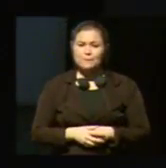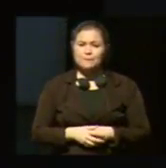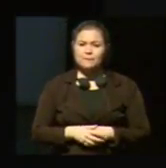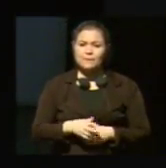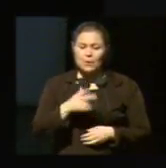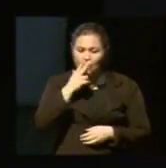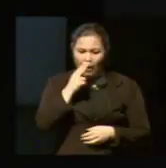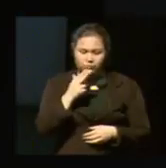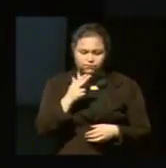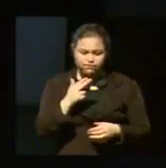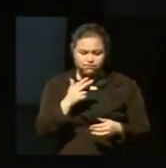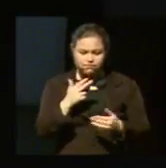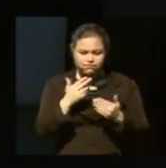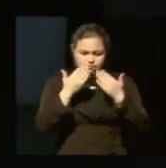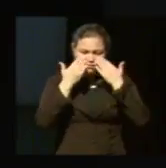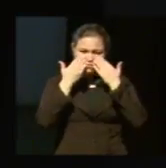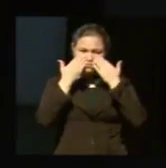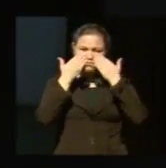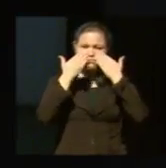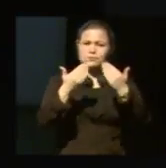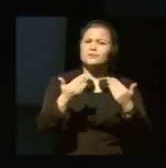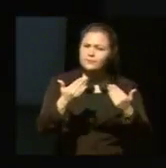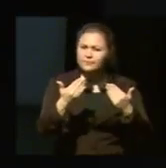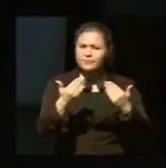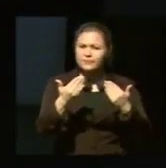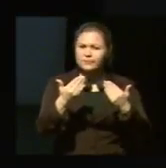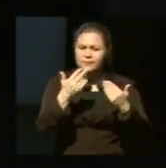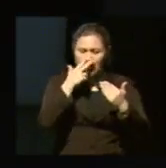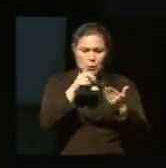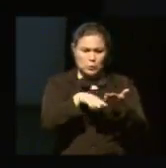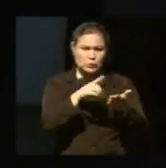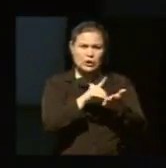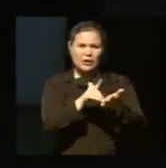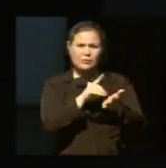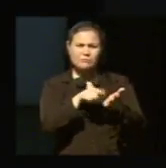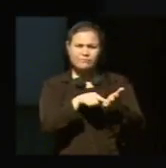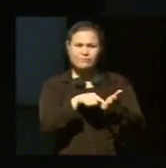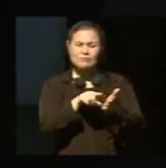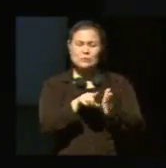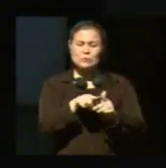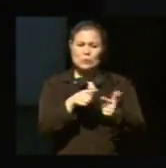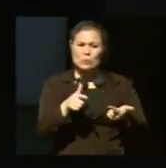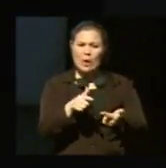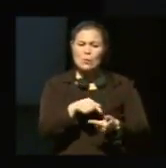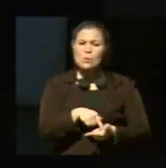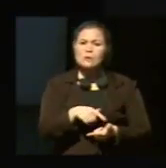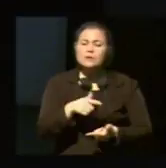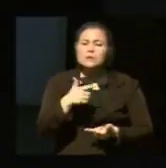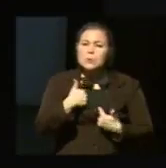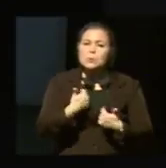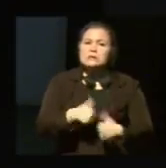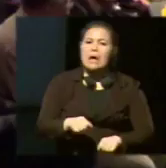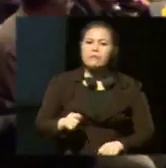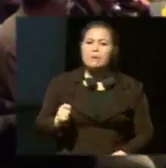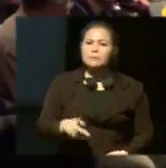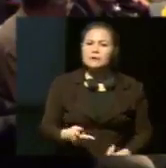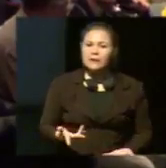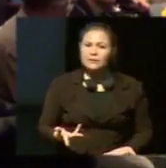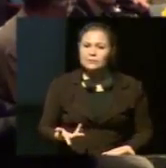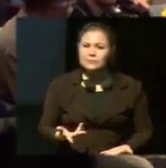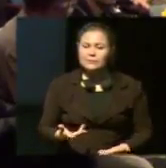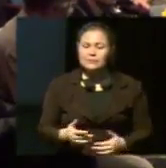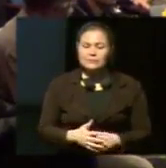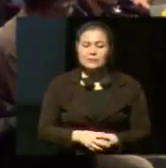ficou estampado no diário oficial que eu realmente estava